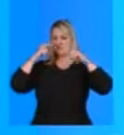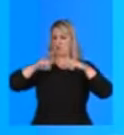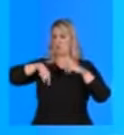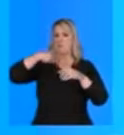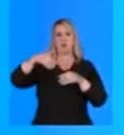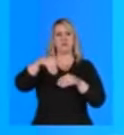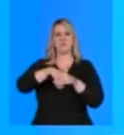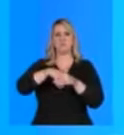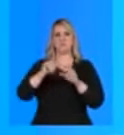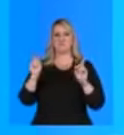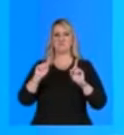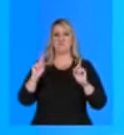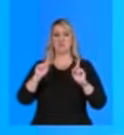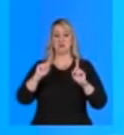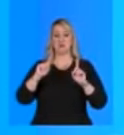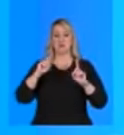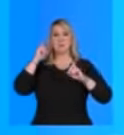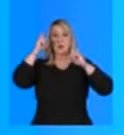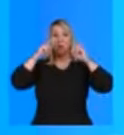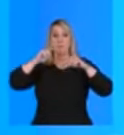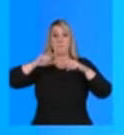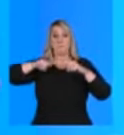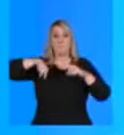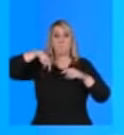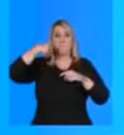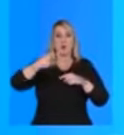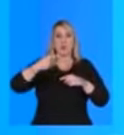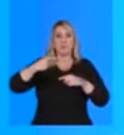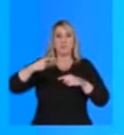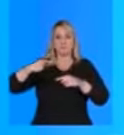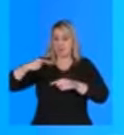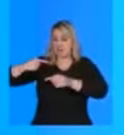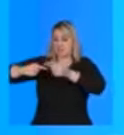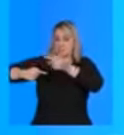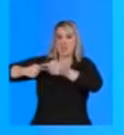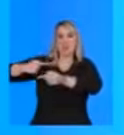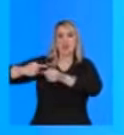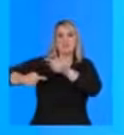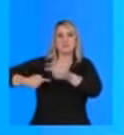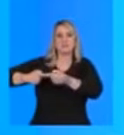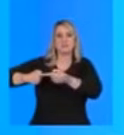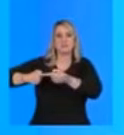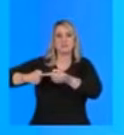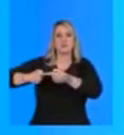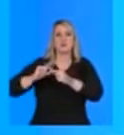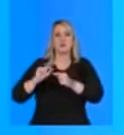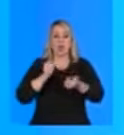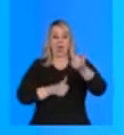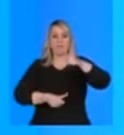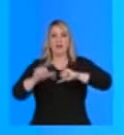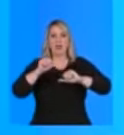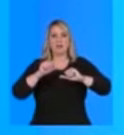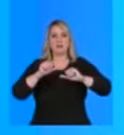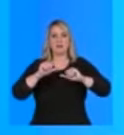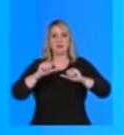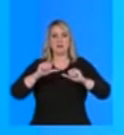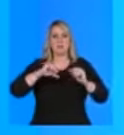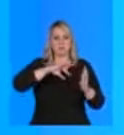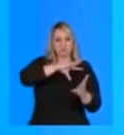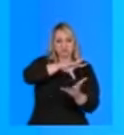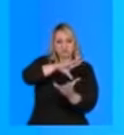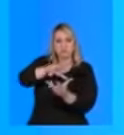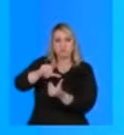eleição tô preocupado com a próxima geração o índice pisa que é uma avaliação internacional né feita